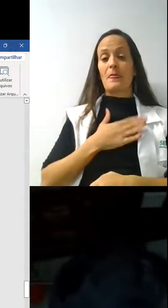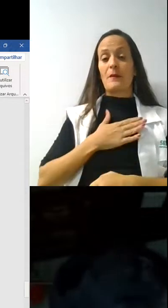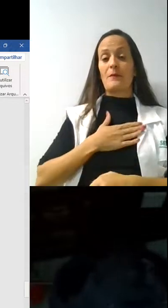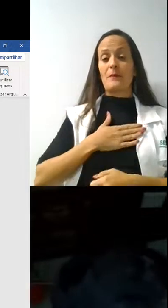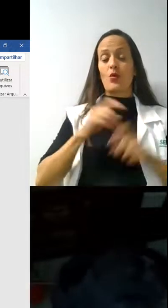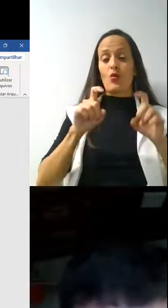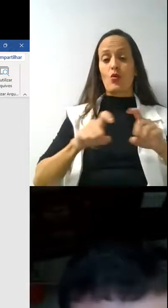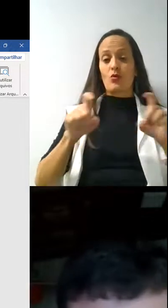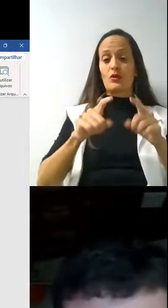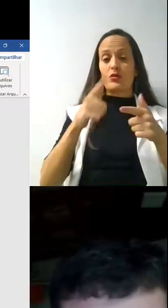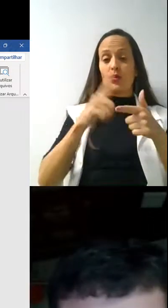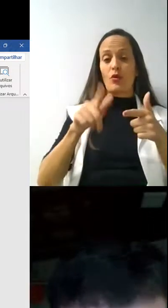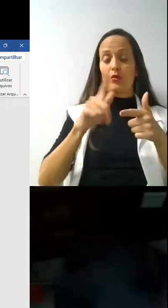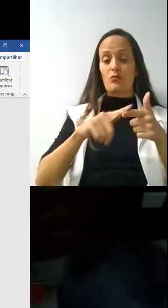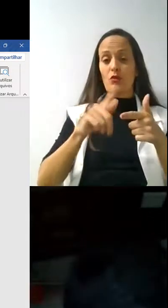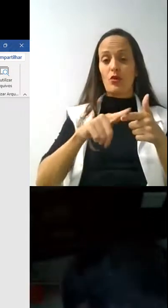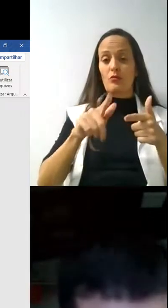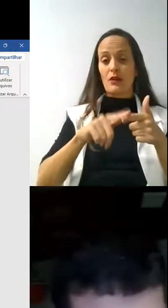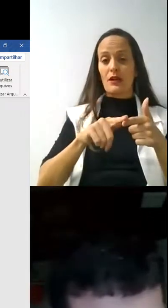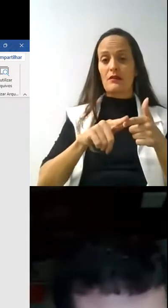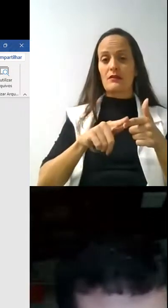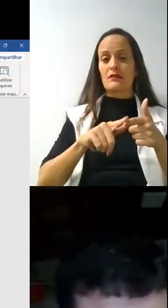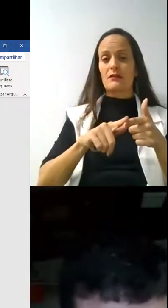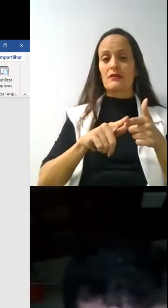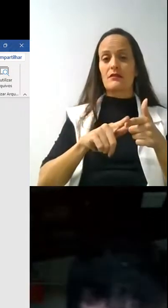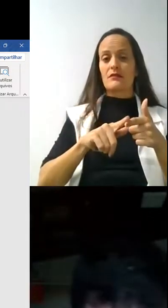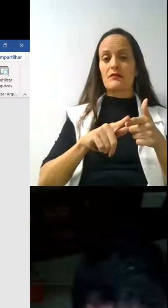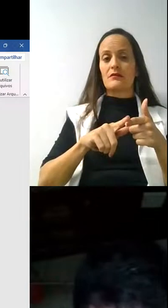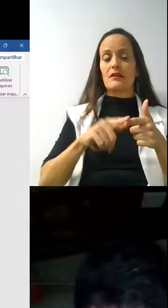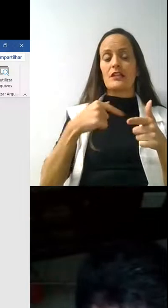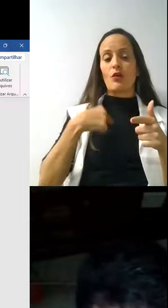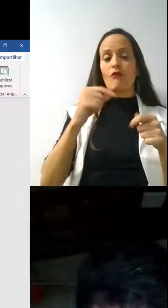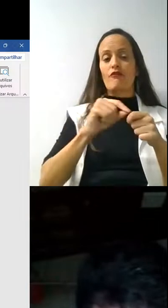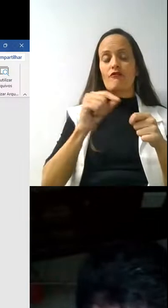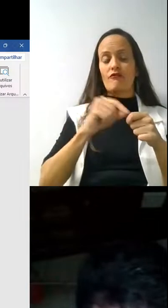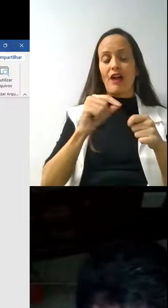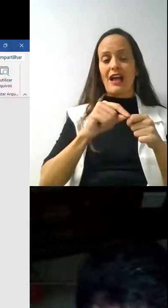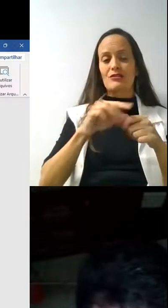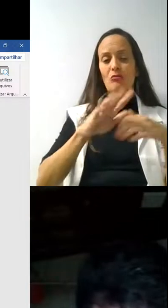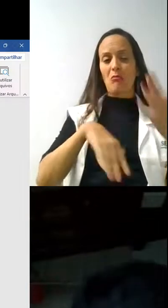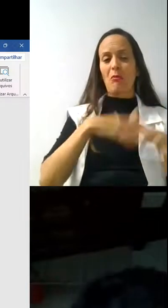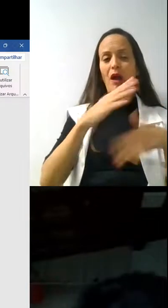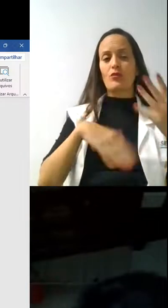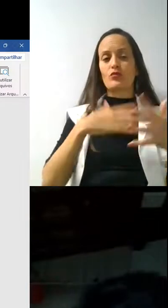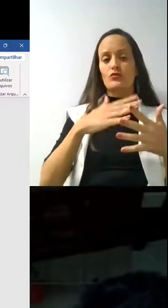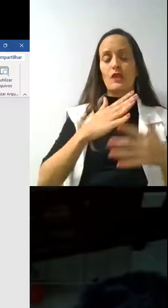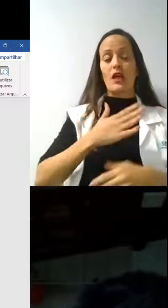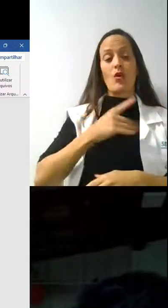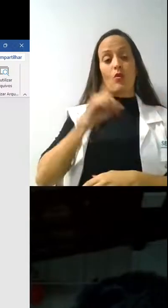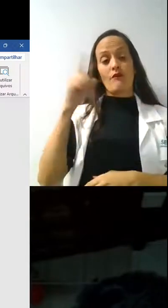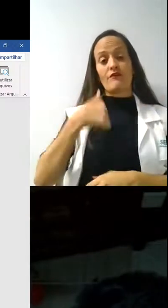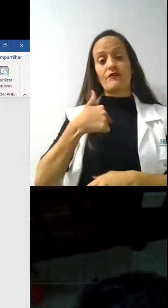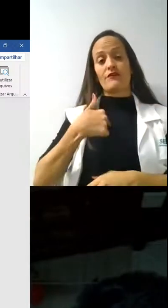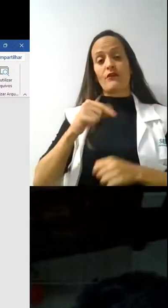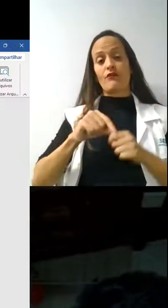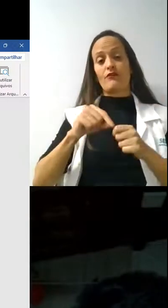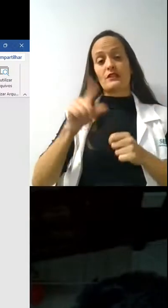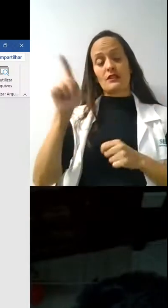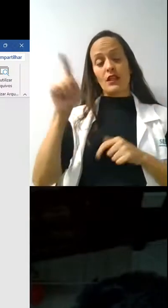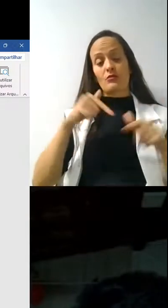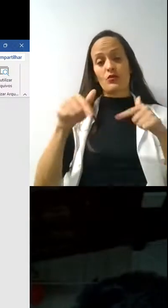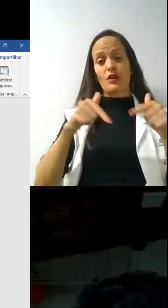não consigo. Quando eu vou fazer, bagunça tudo. O resto eu fiz lá no meu trabalho. Não, tranquilo. Mas dá tempo,